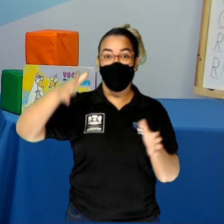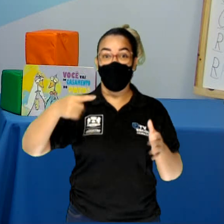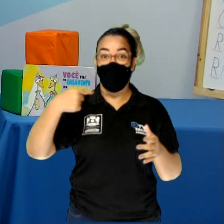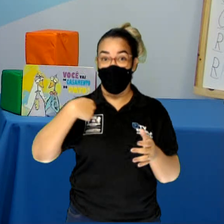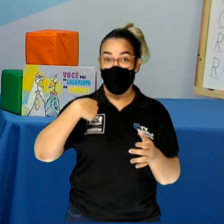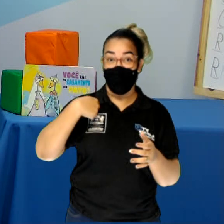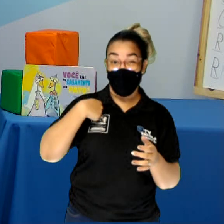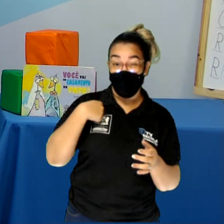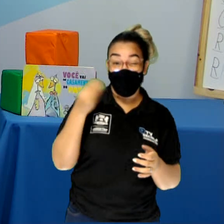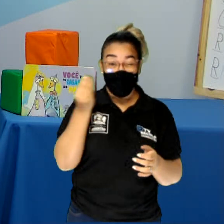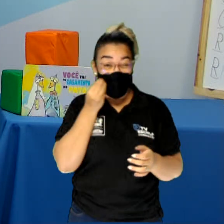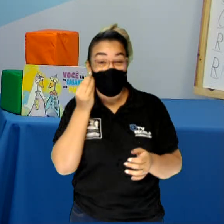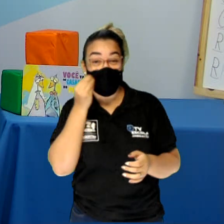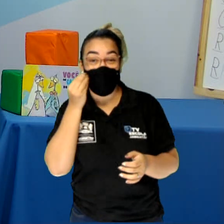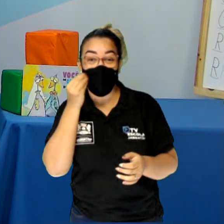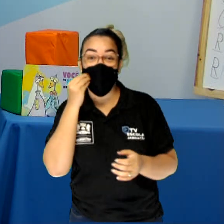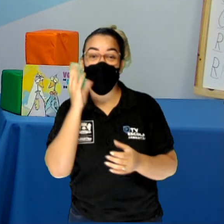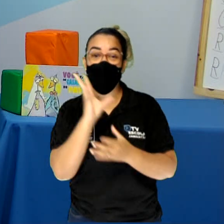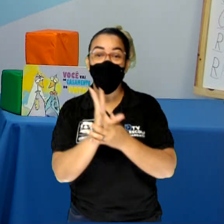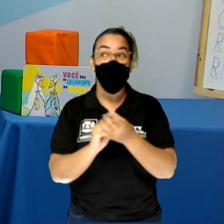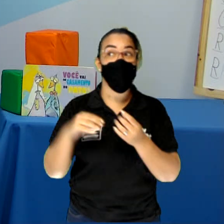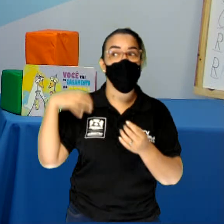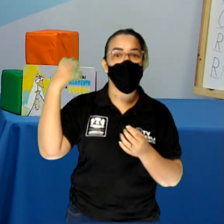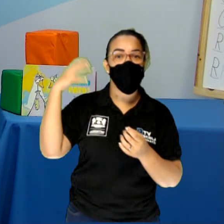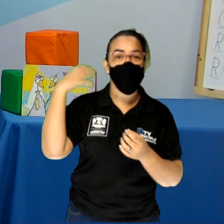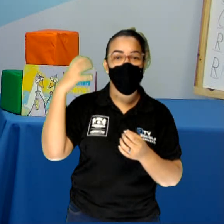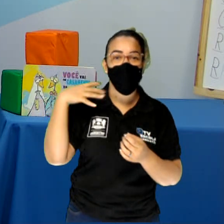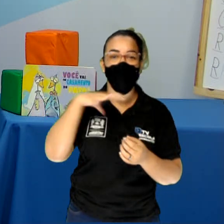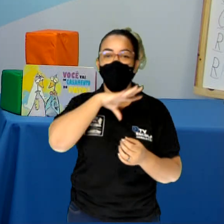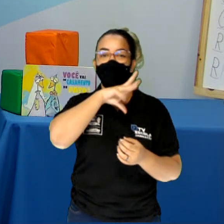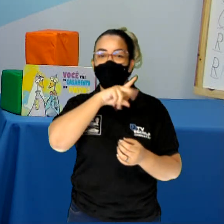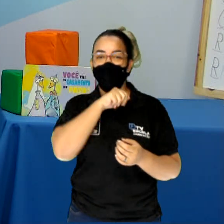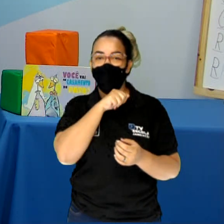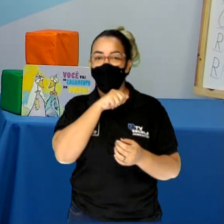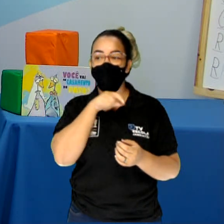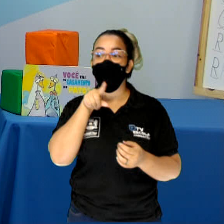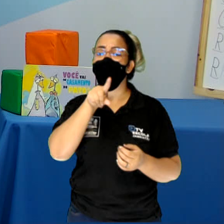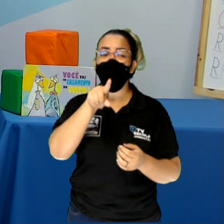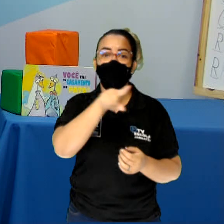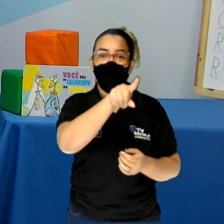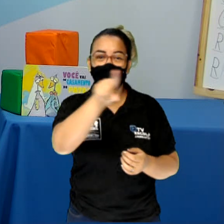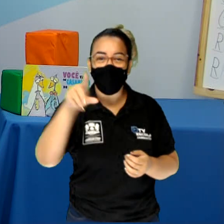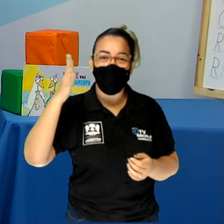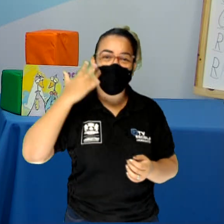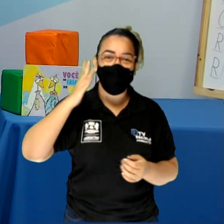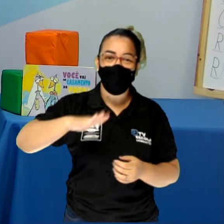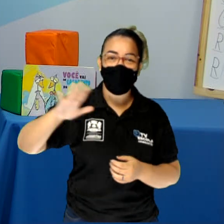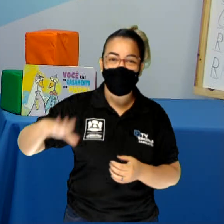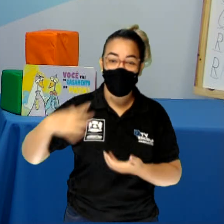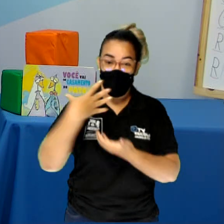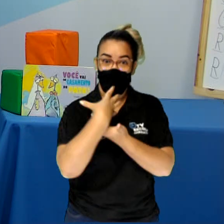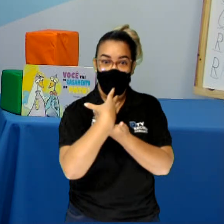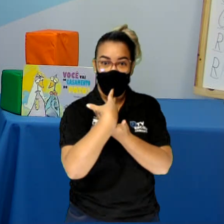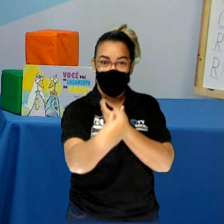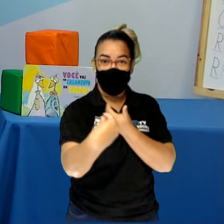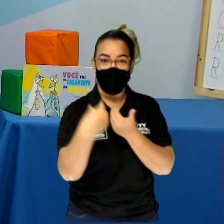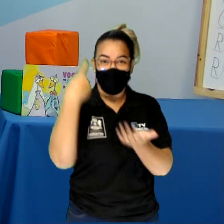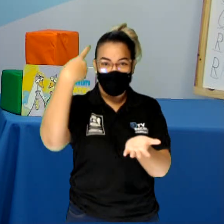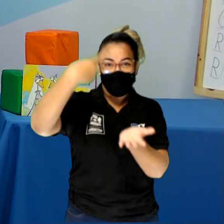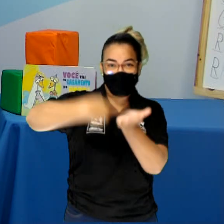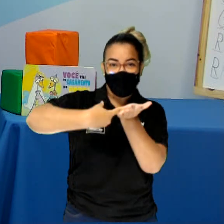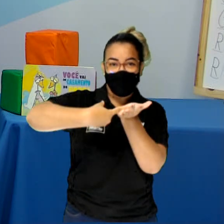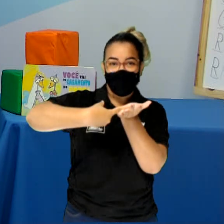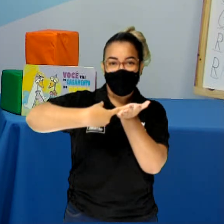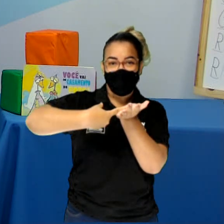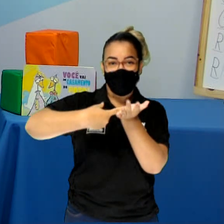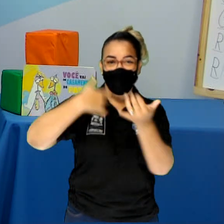eu vou tentar imitar o som desses animais. E você, criança, vai tentar imitar junto comigo, combinado? Vamos